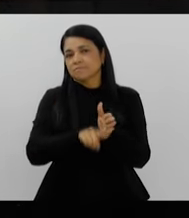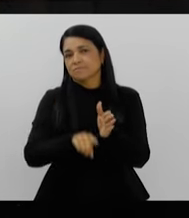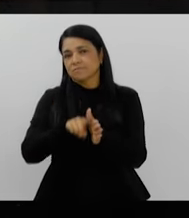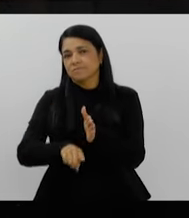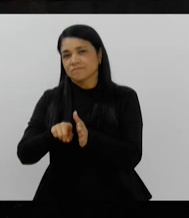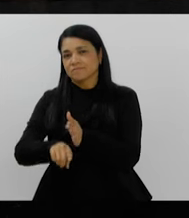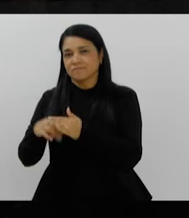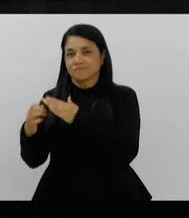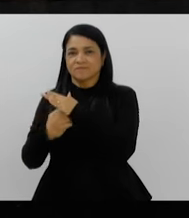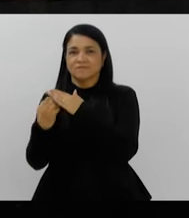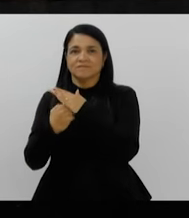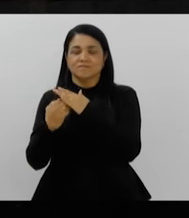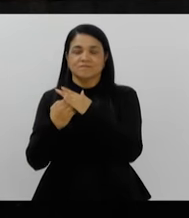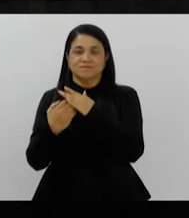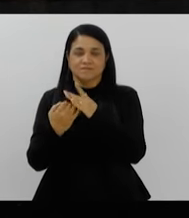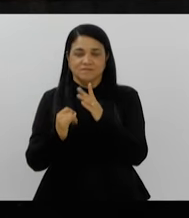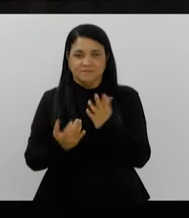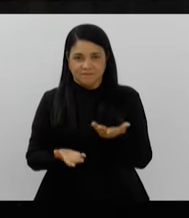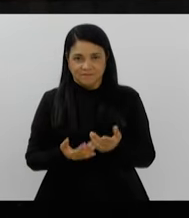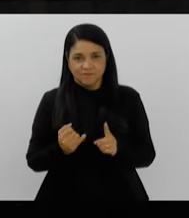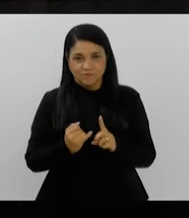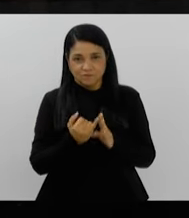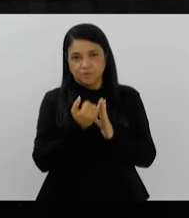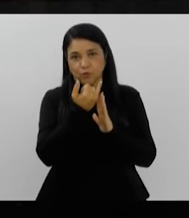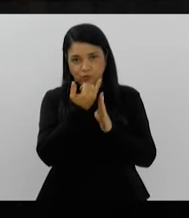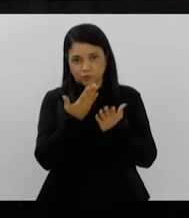previstos no orçamento.